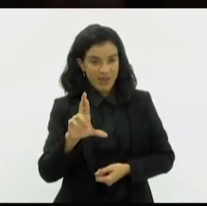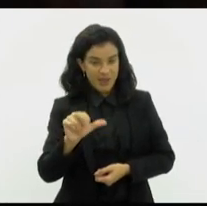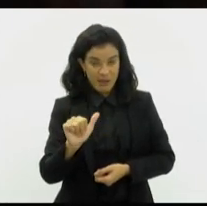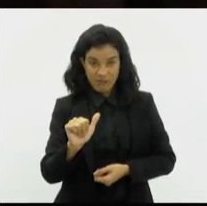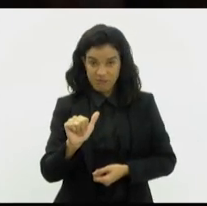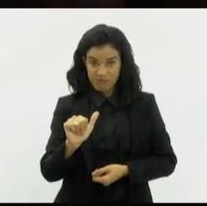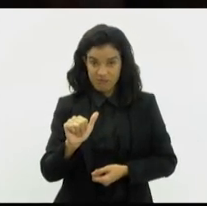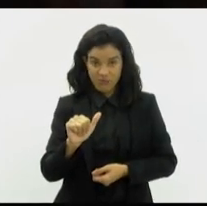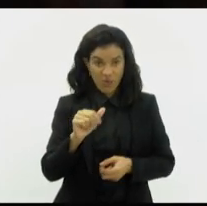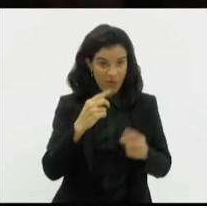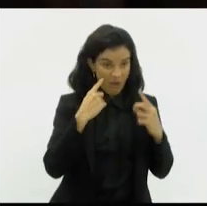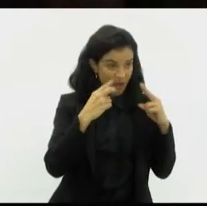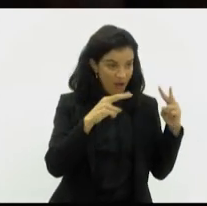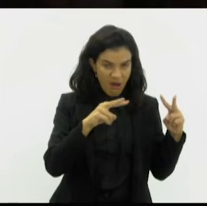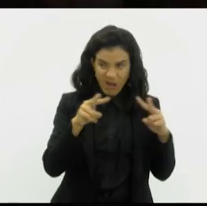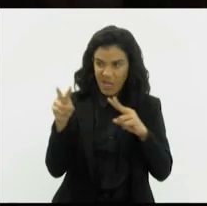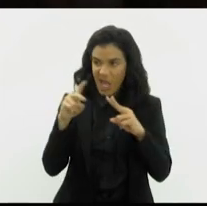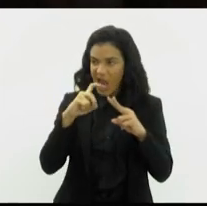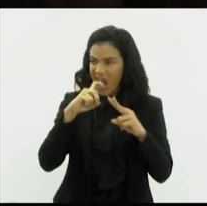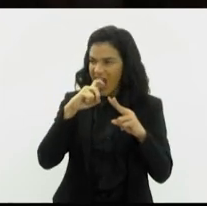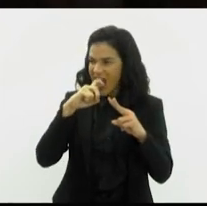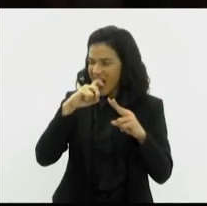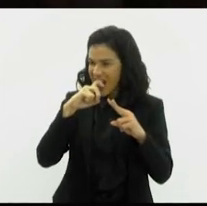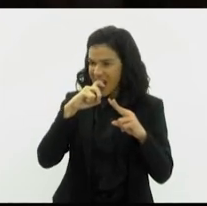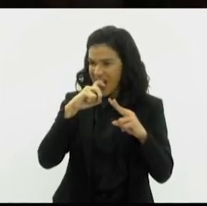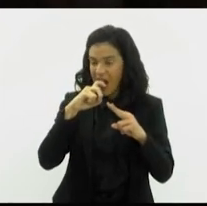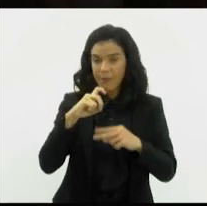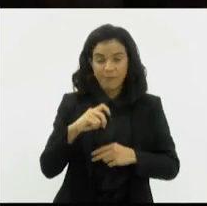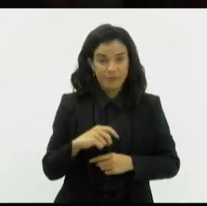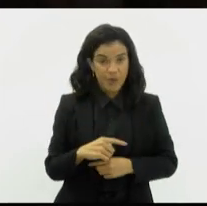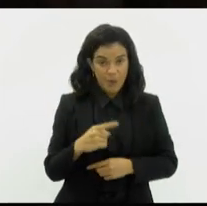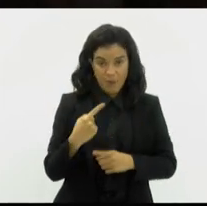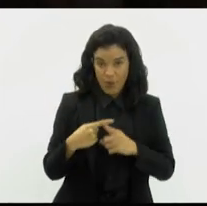olharem com inveja, porque eu presumo que uma diária de 8.300